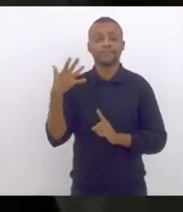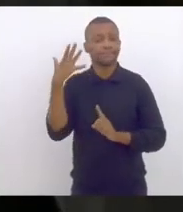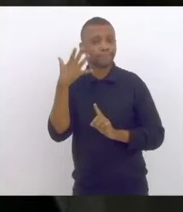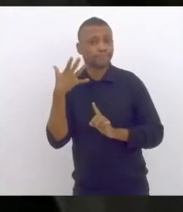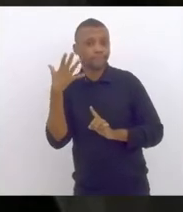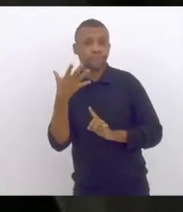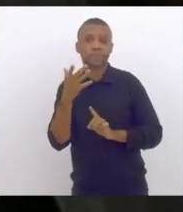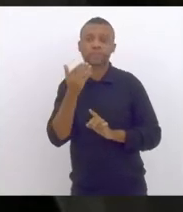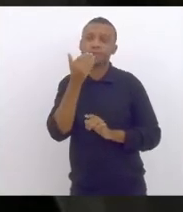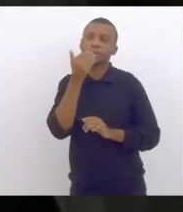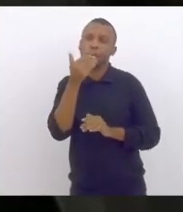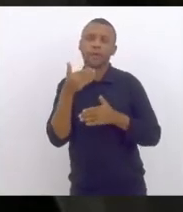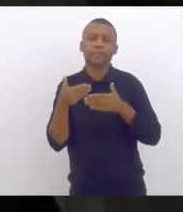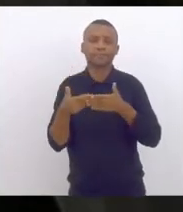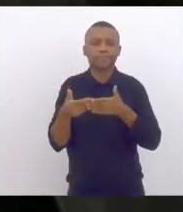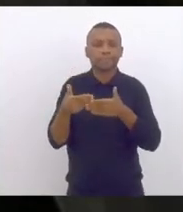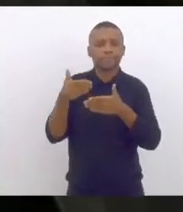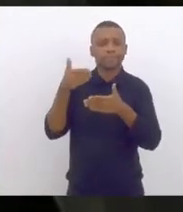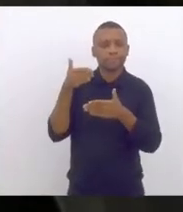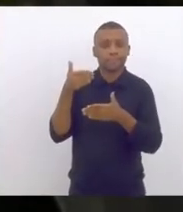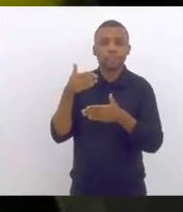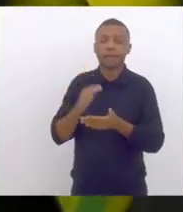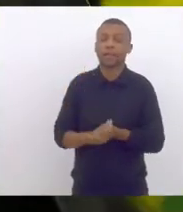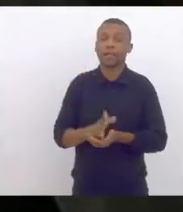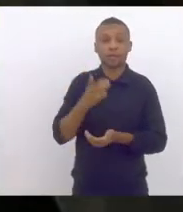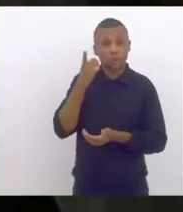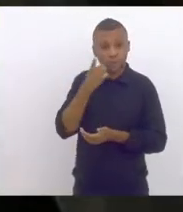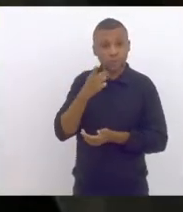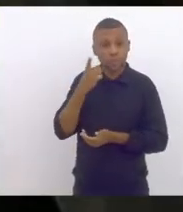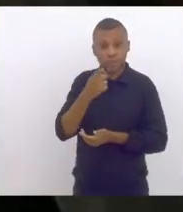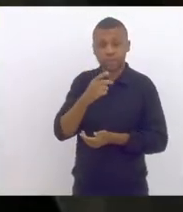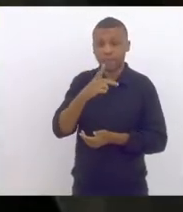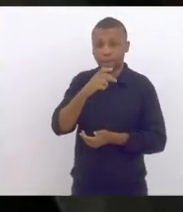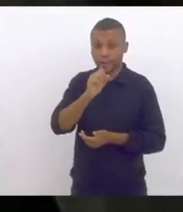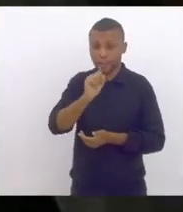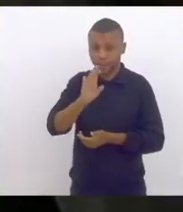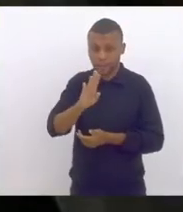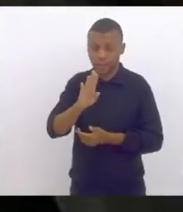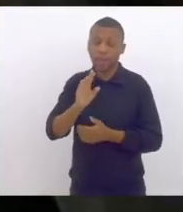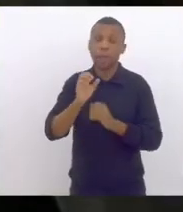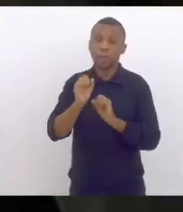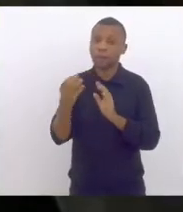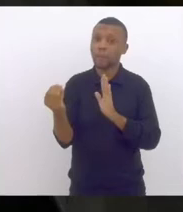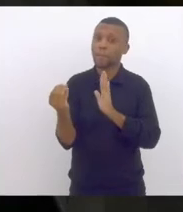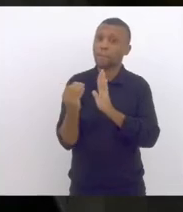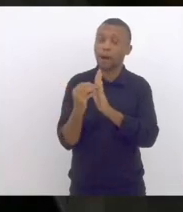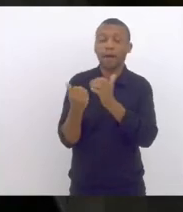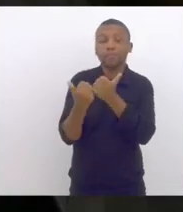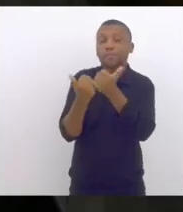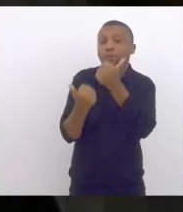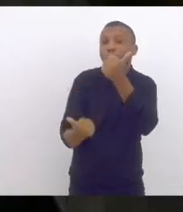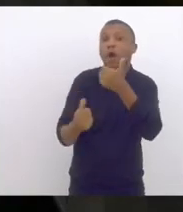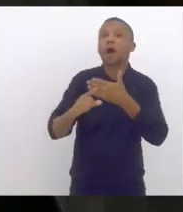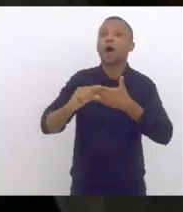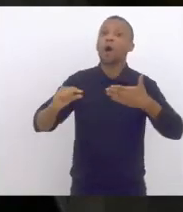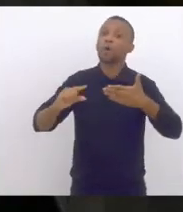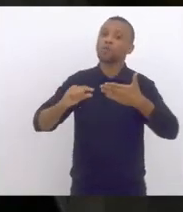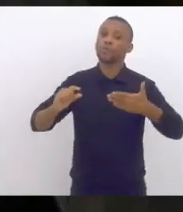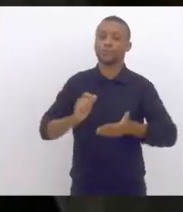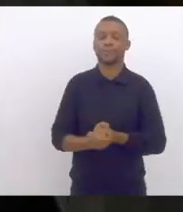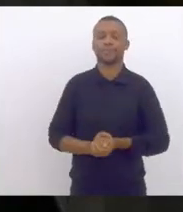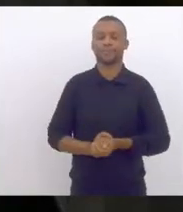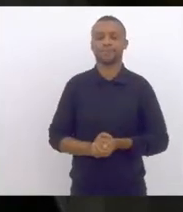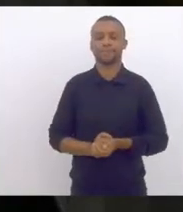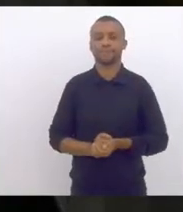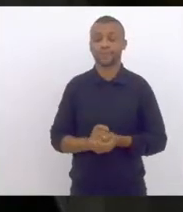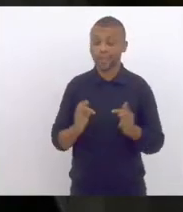uma preliminar, para que os deputados da bancada do PSB sejam coautores dessa proposição. Desde que assinem todos... Todos...